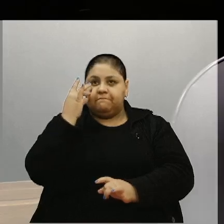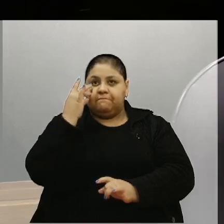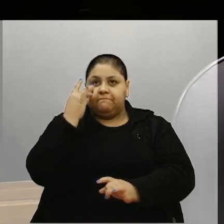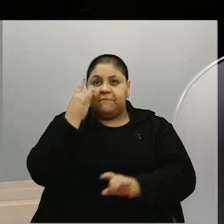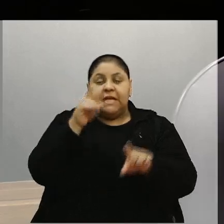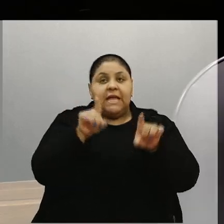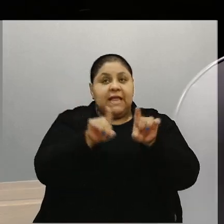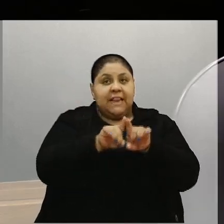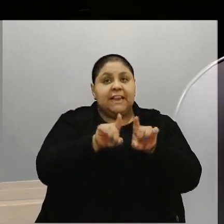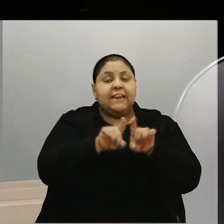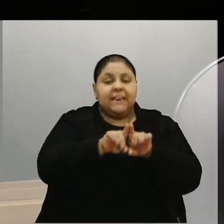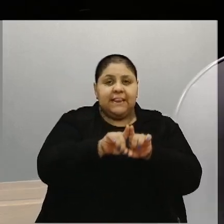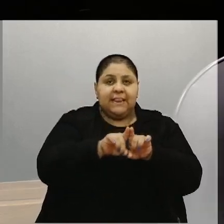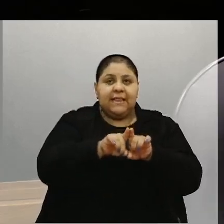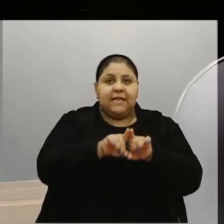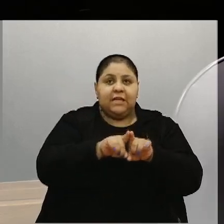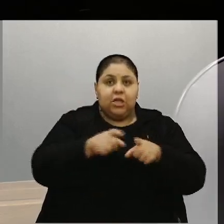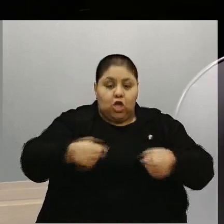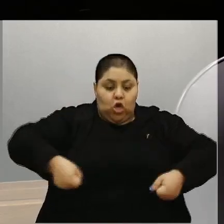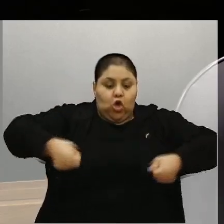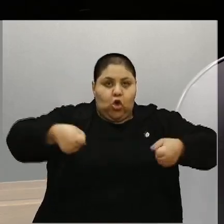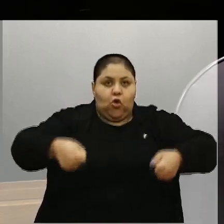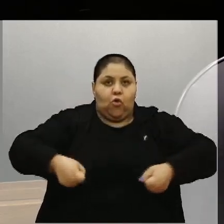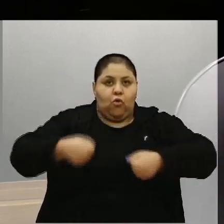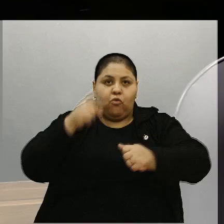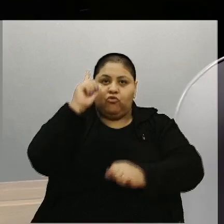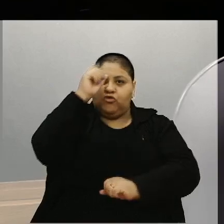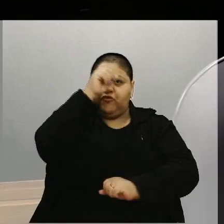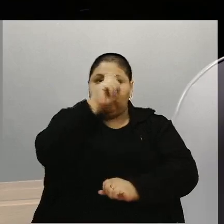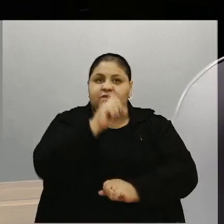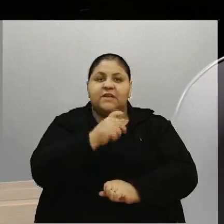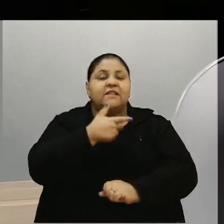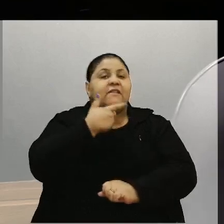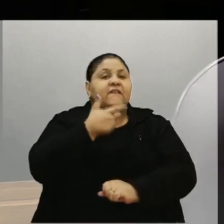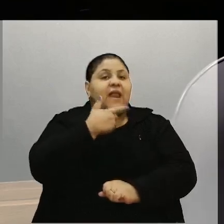de cadeira de roda, com dificuldade de falar, mas foi